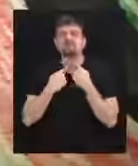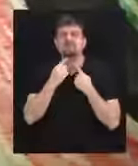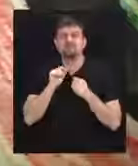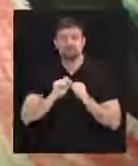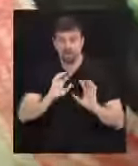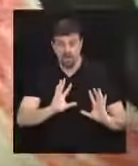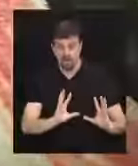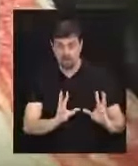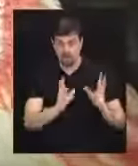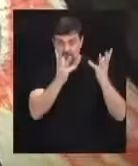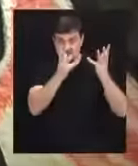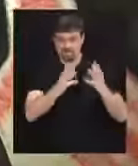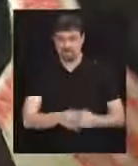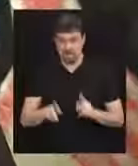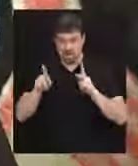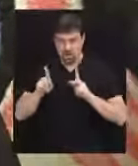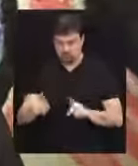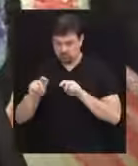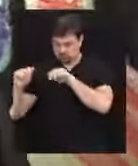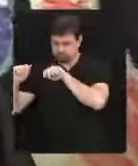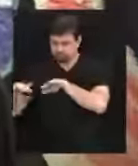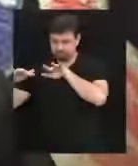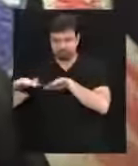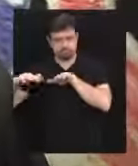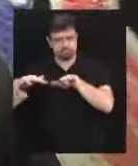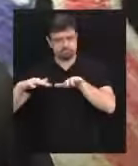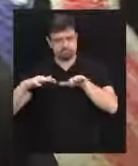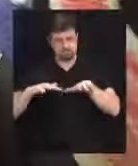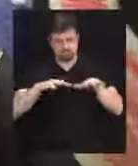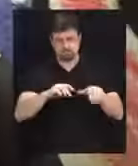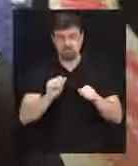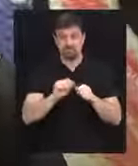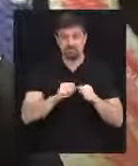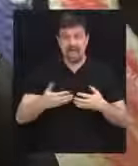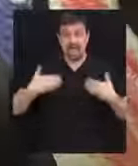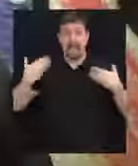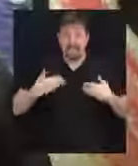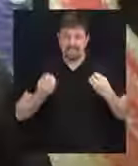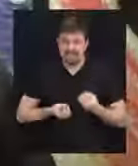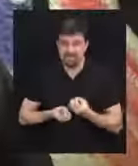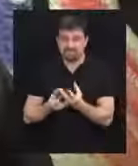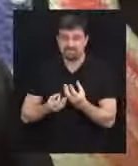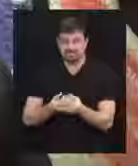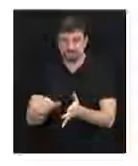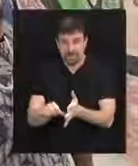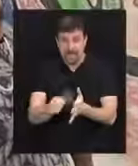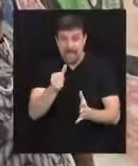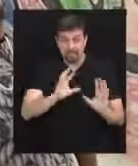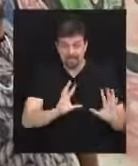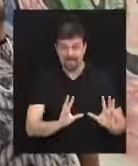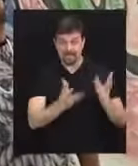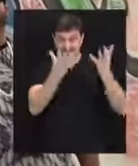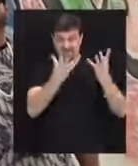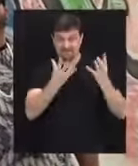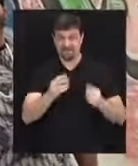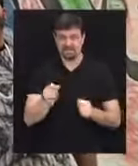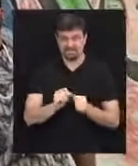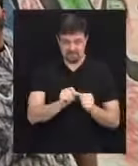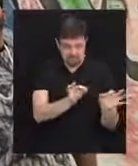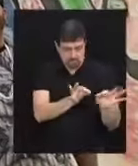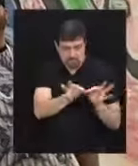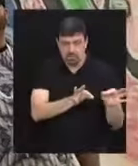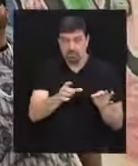pensamento sempre de fazer uma festa para tentar também trazer um pouco de alegria também. Assim, a primeira festa que a gente